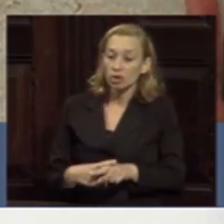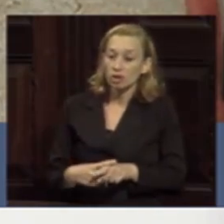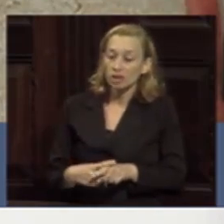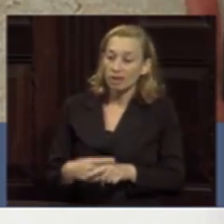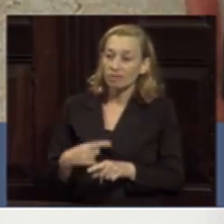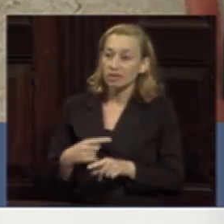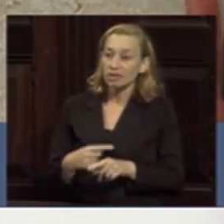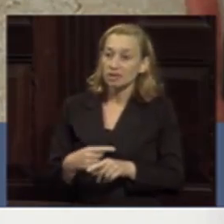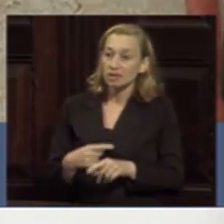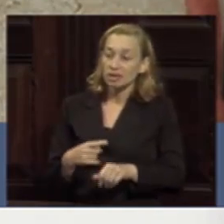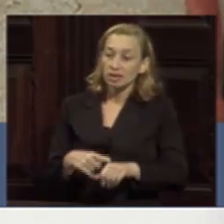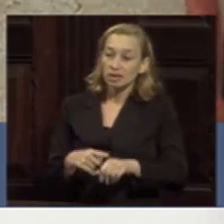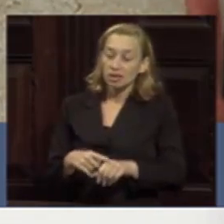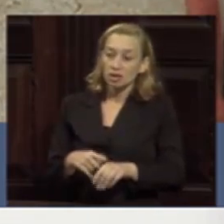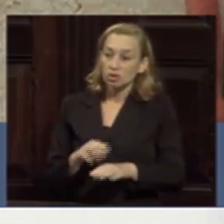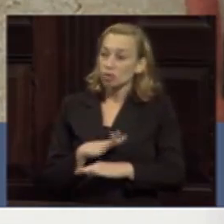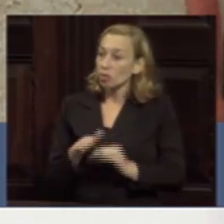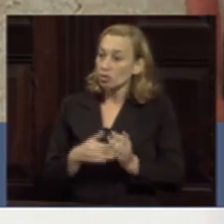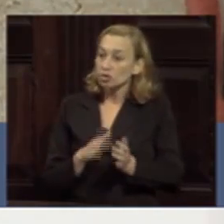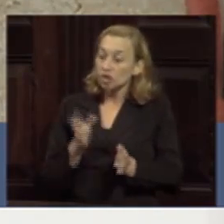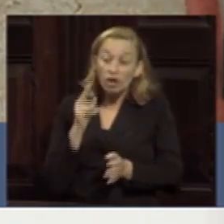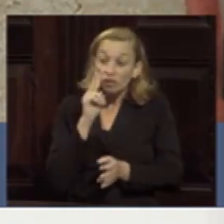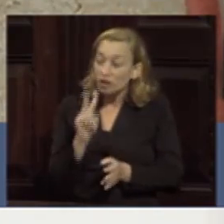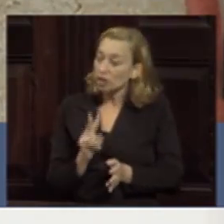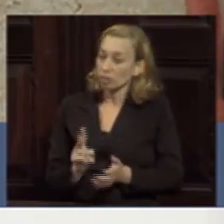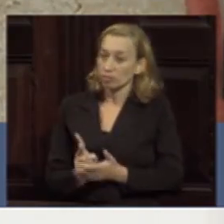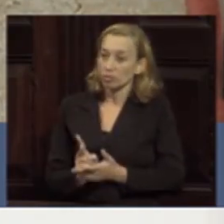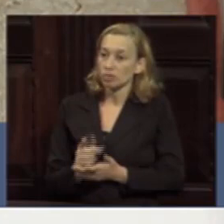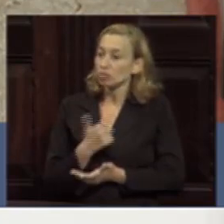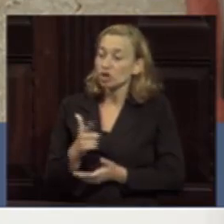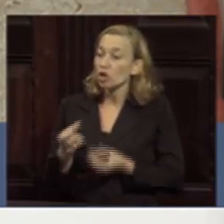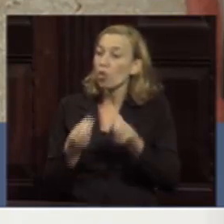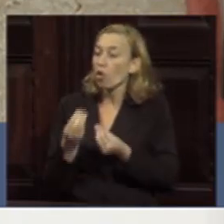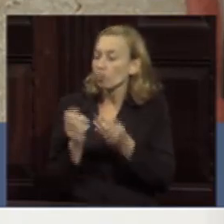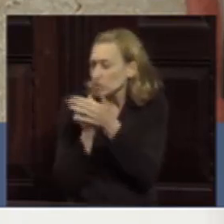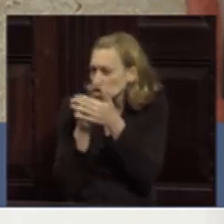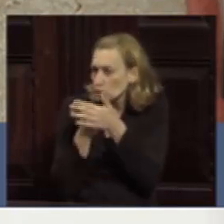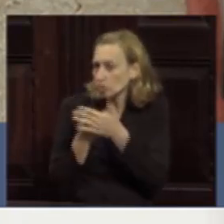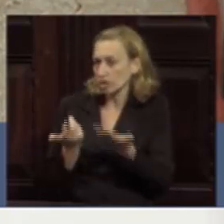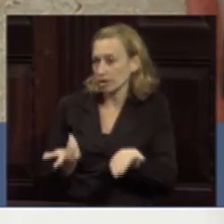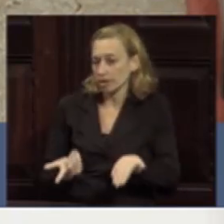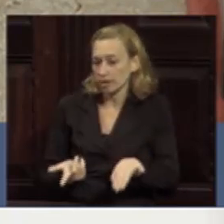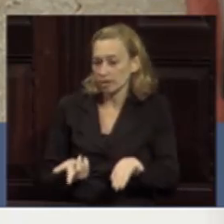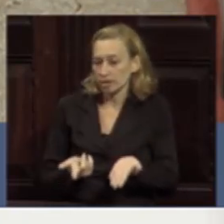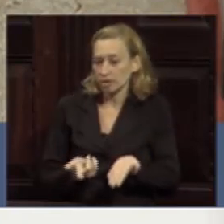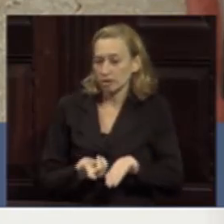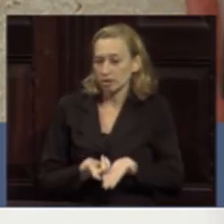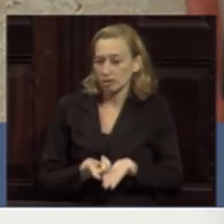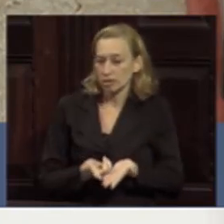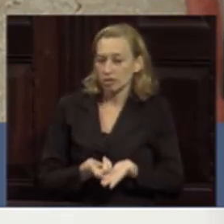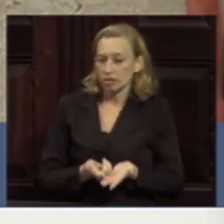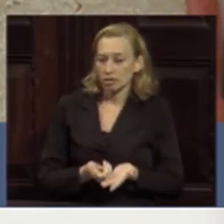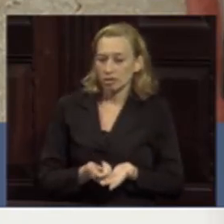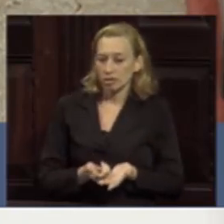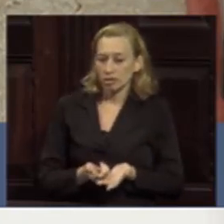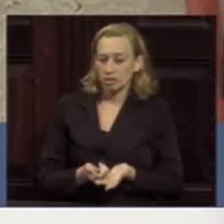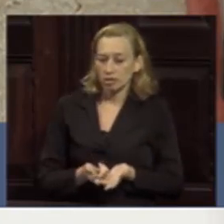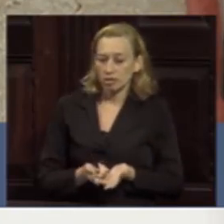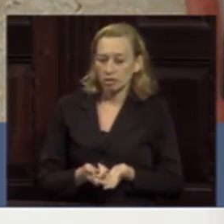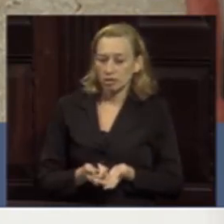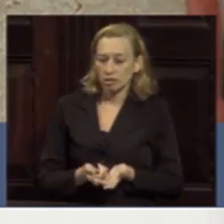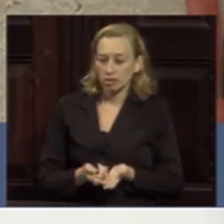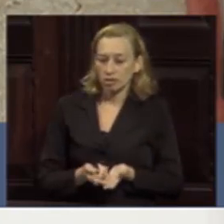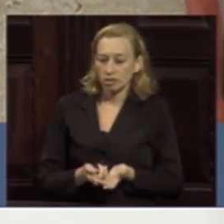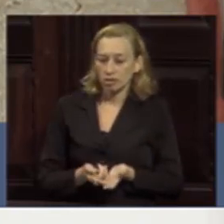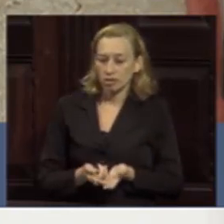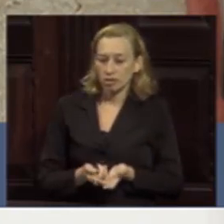momento propício. Tem que prender quando faz. E é isso que eu reivindicava naquele momento.